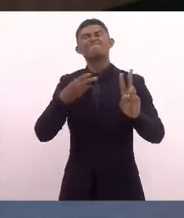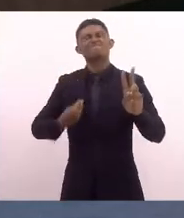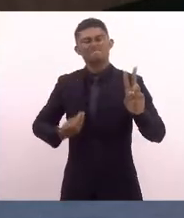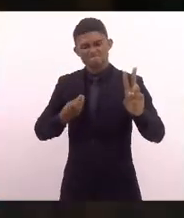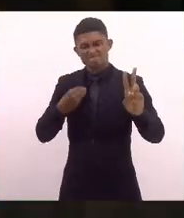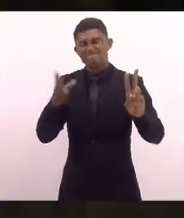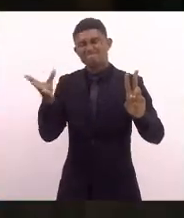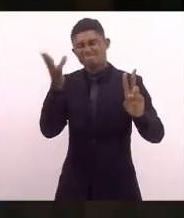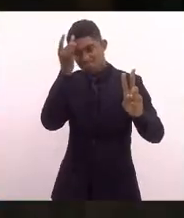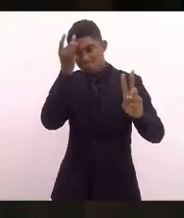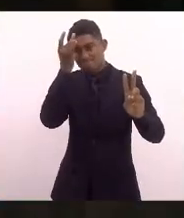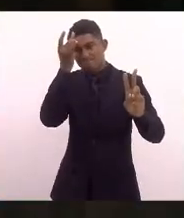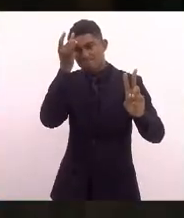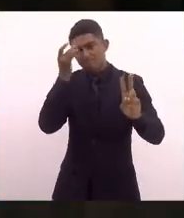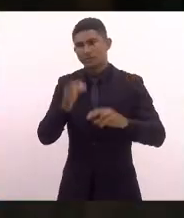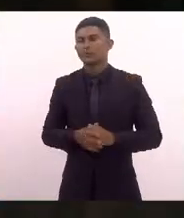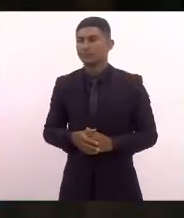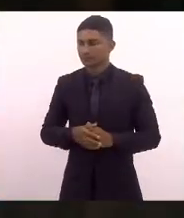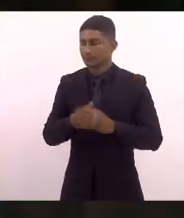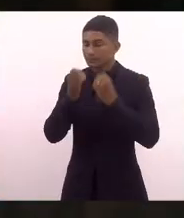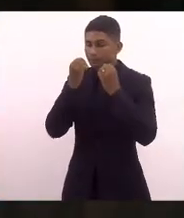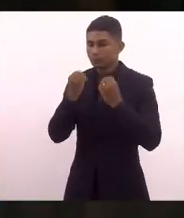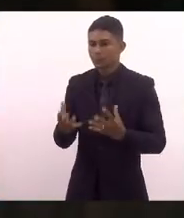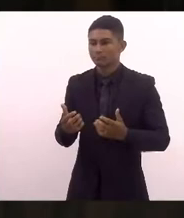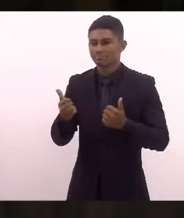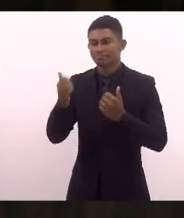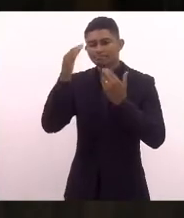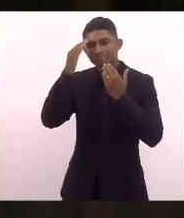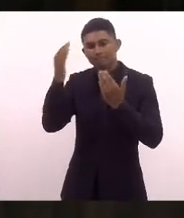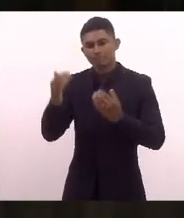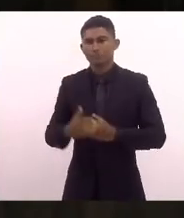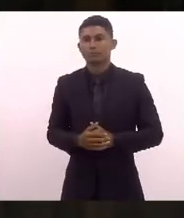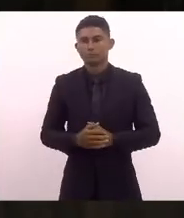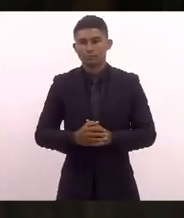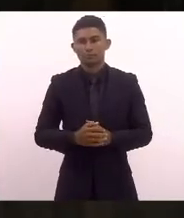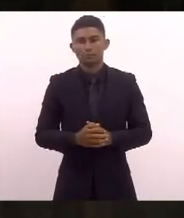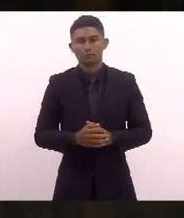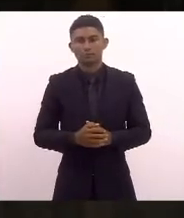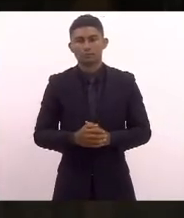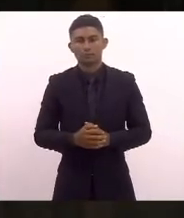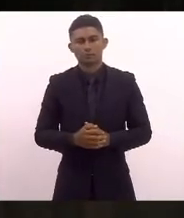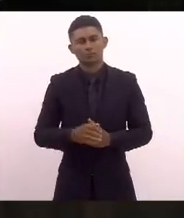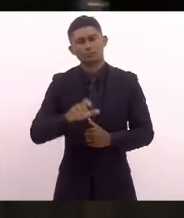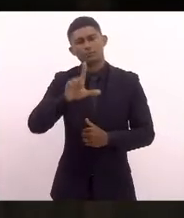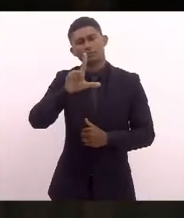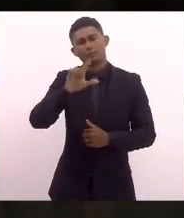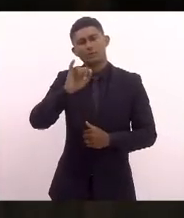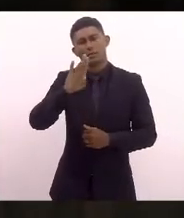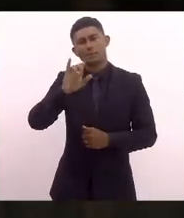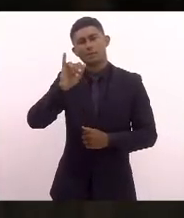Muito bem, Líbia, muito bem trazido. Líbia. Eu falei o quê?